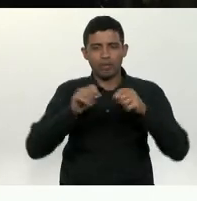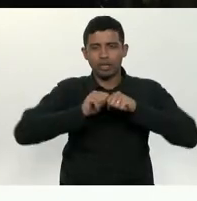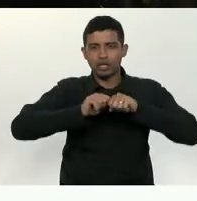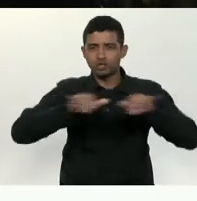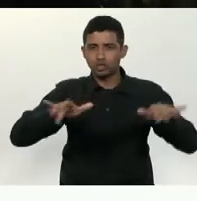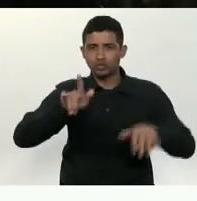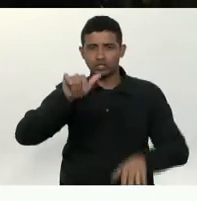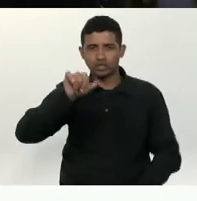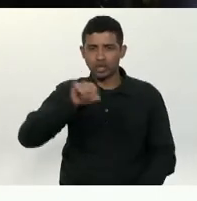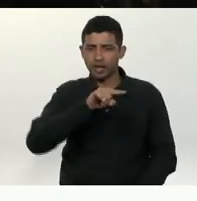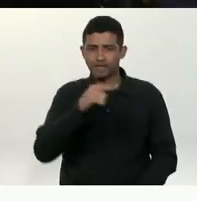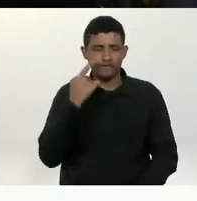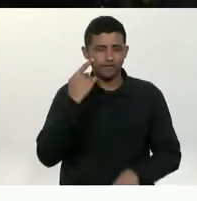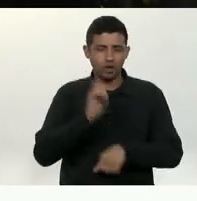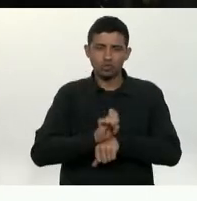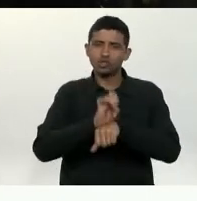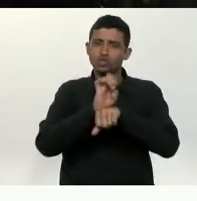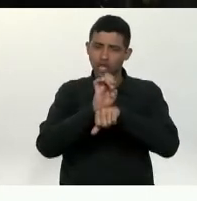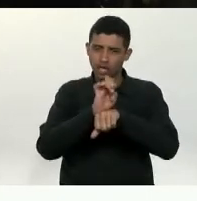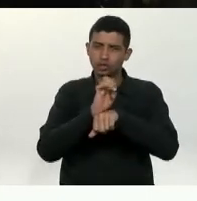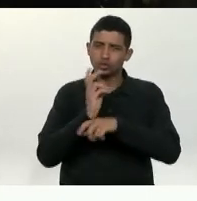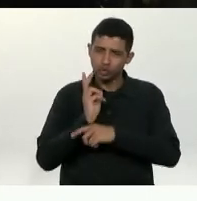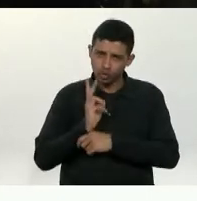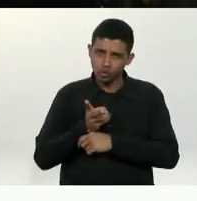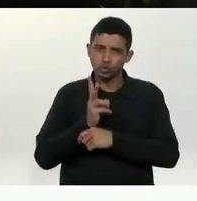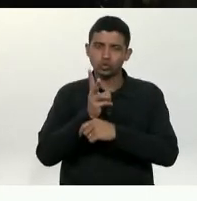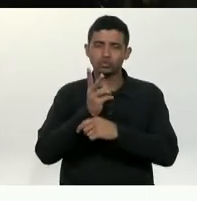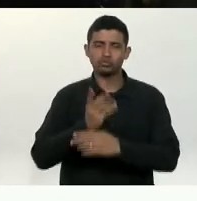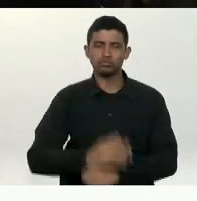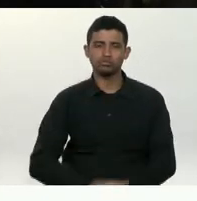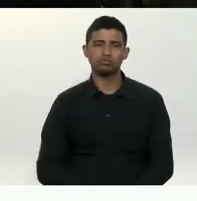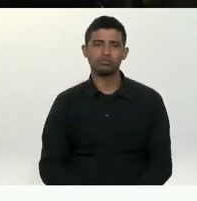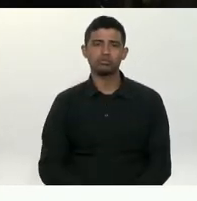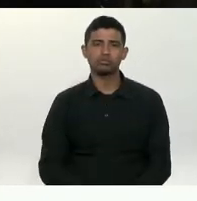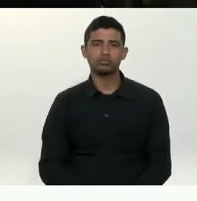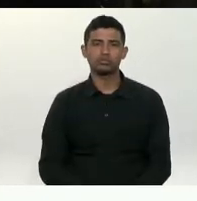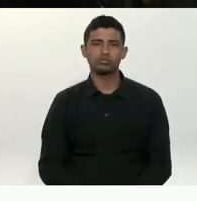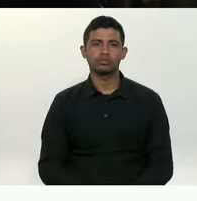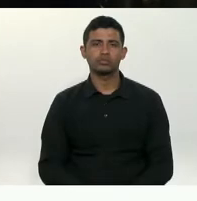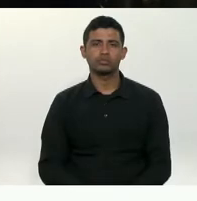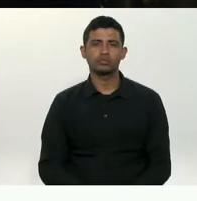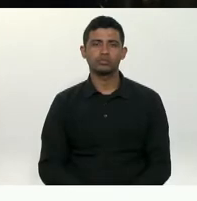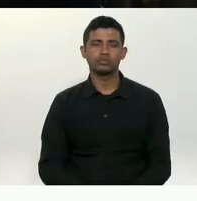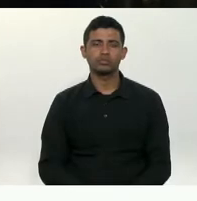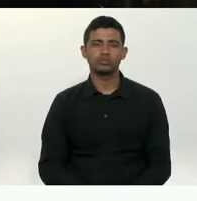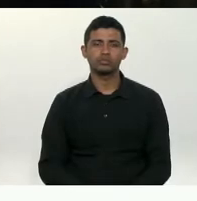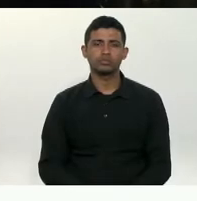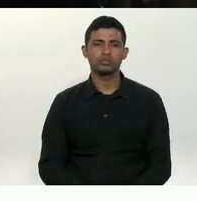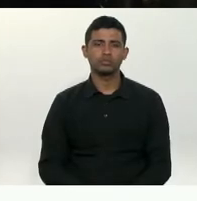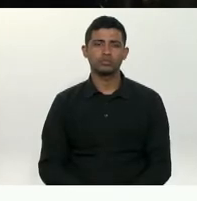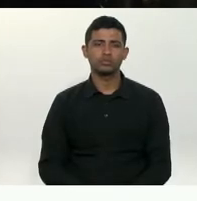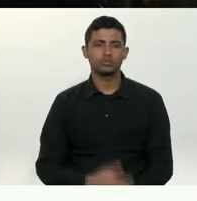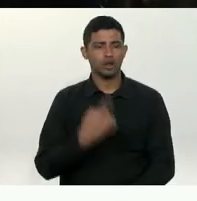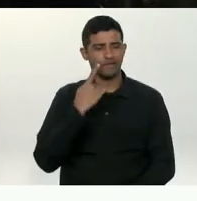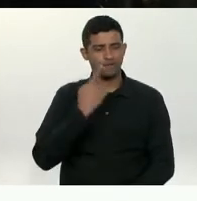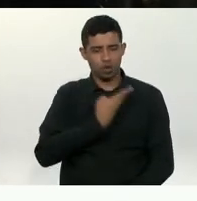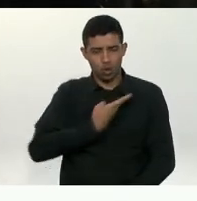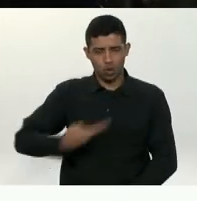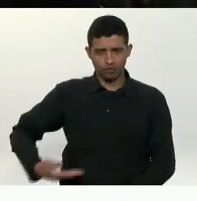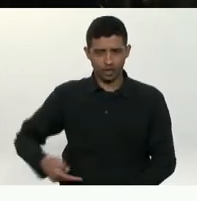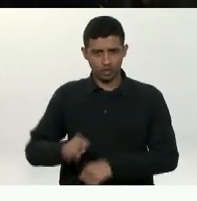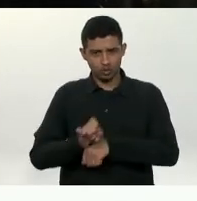gás, o Estado vai continuar se posicionando, não há por parte do Estado nenhuma negativa